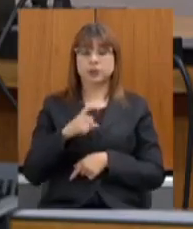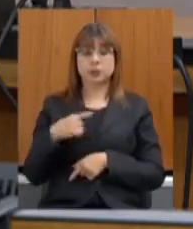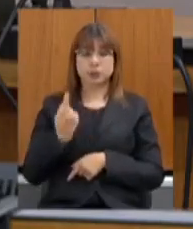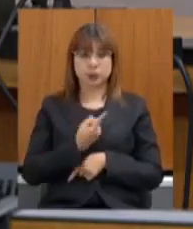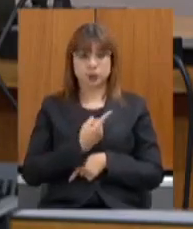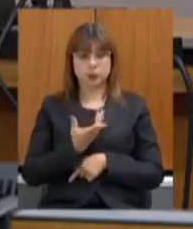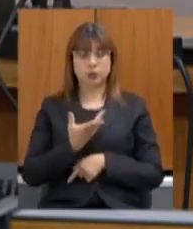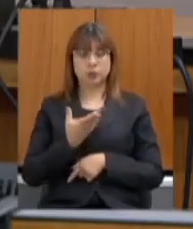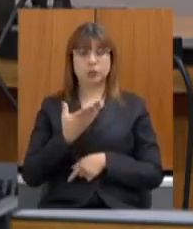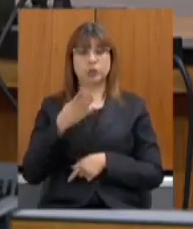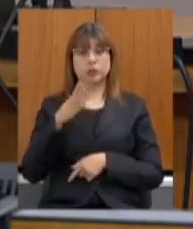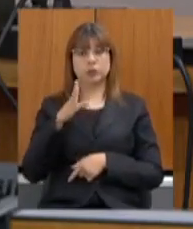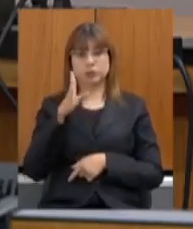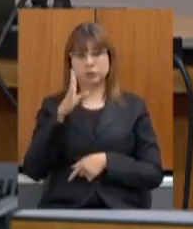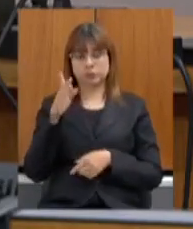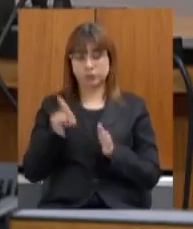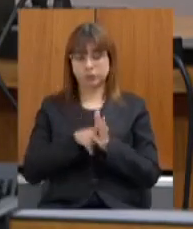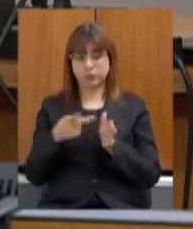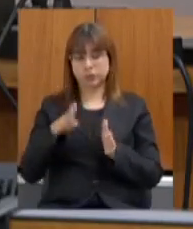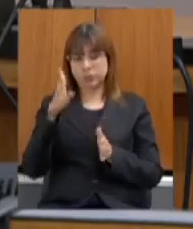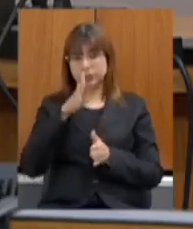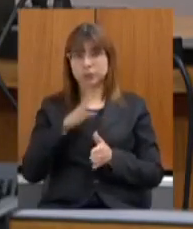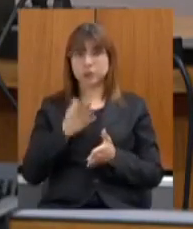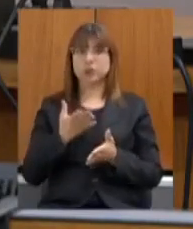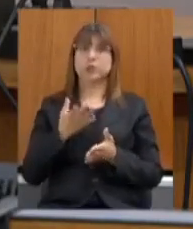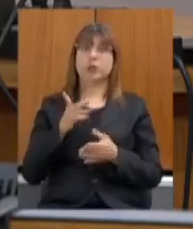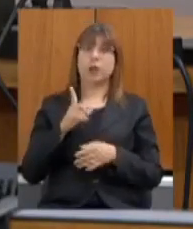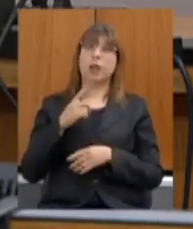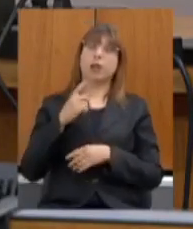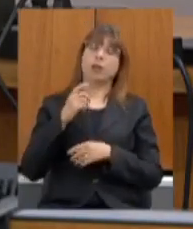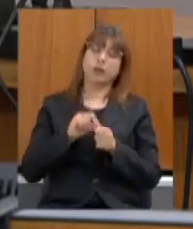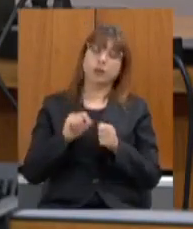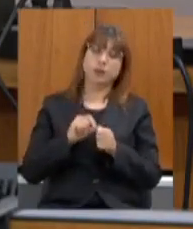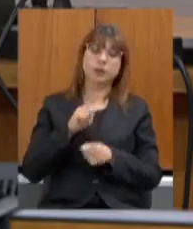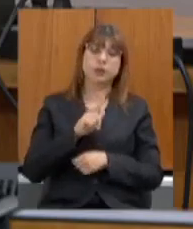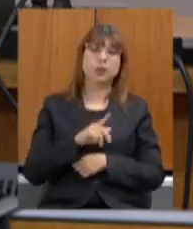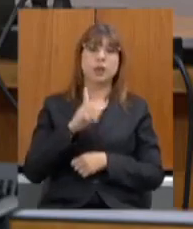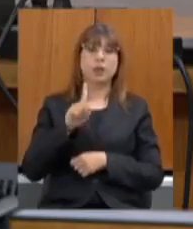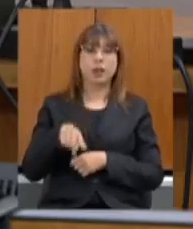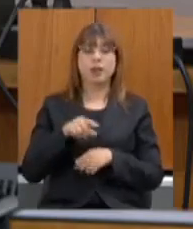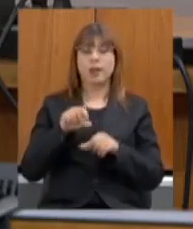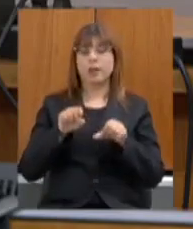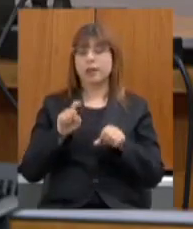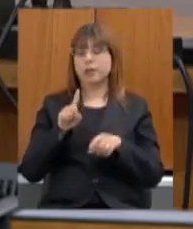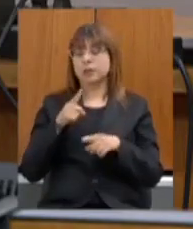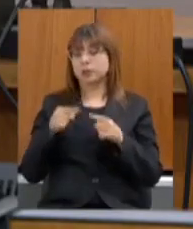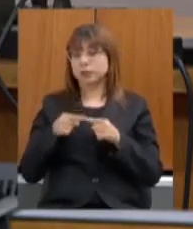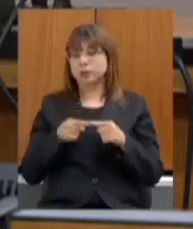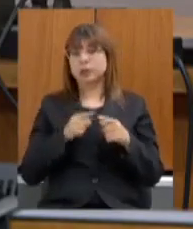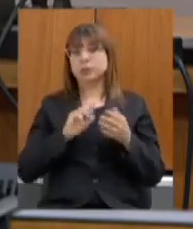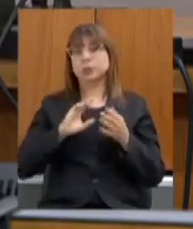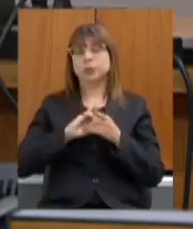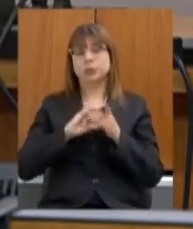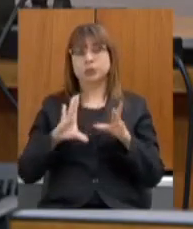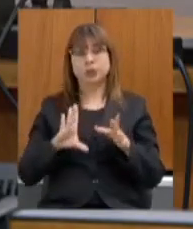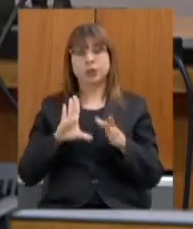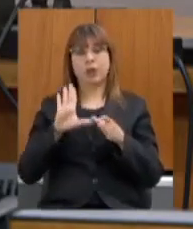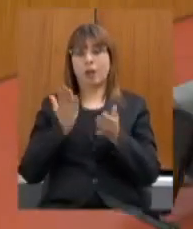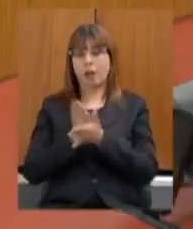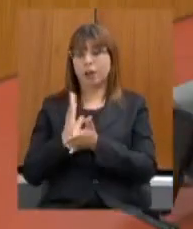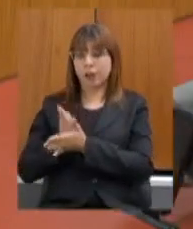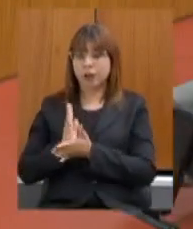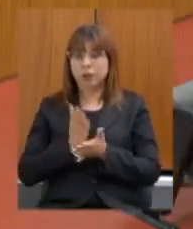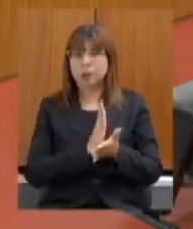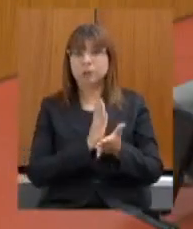brasileiras, não passarmos a limpa essa história, de golpe em golpe vai viver o Brasil, de rupturas democráticas de acordo com a conveniência de